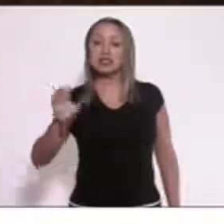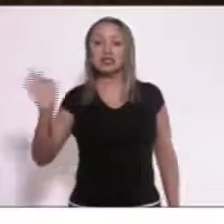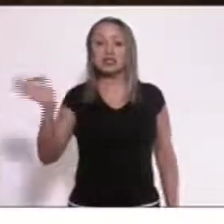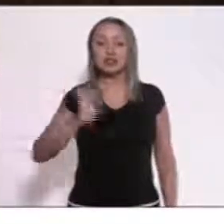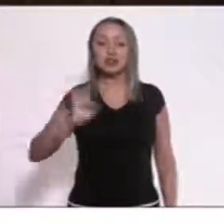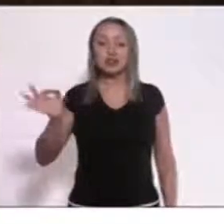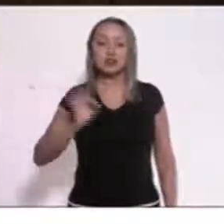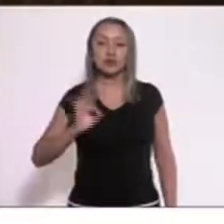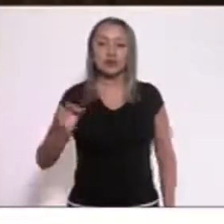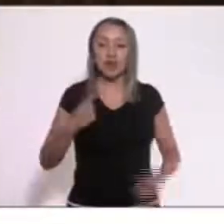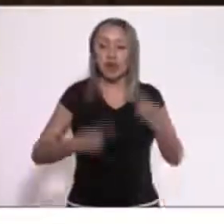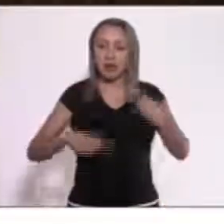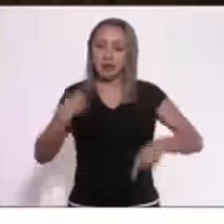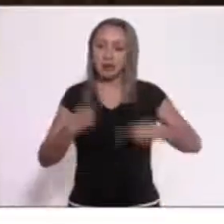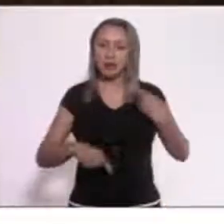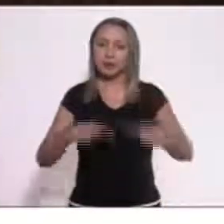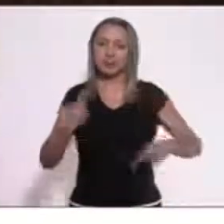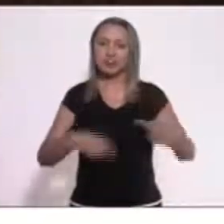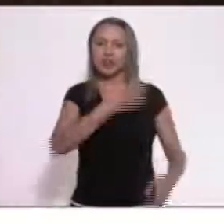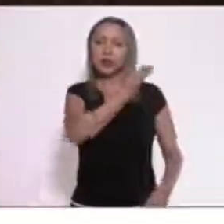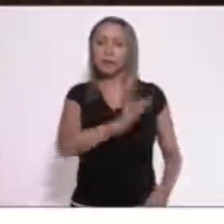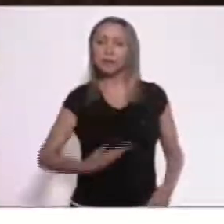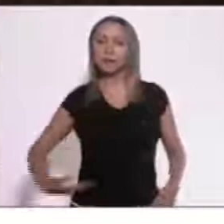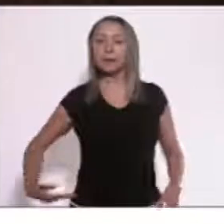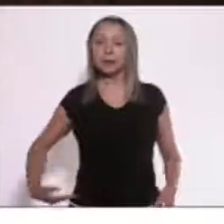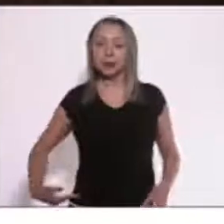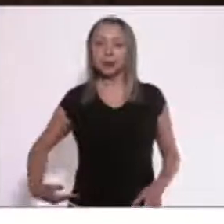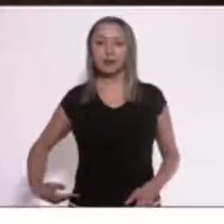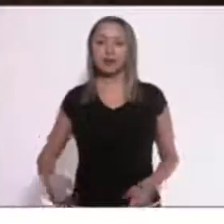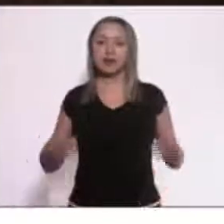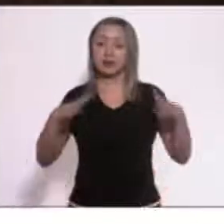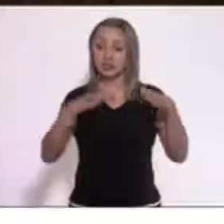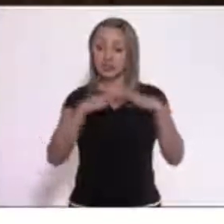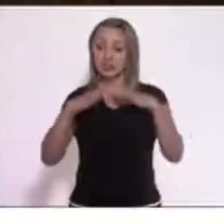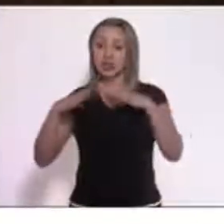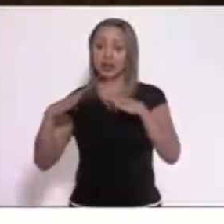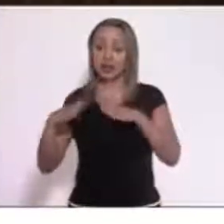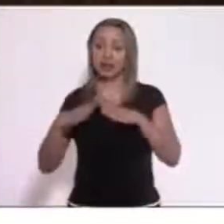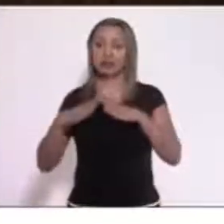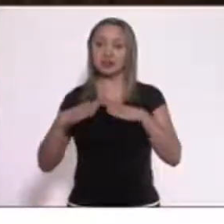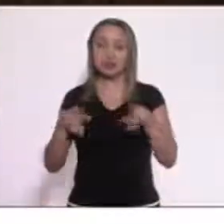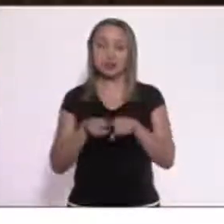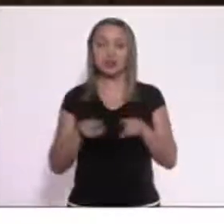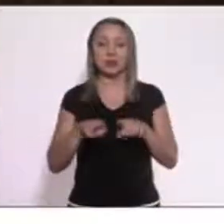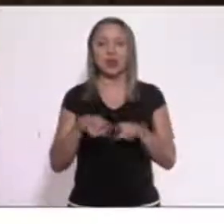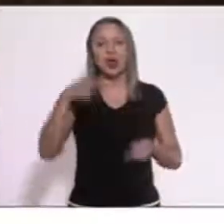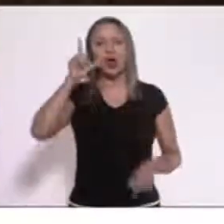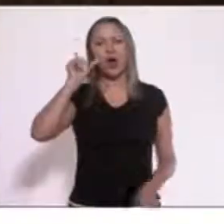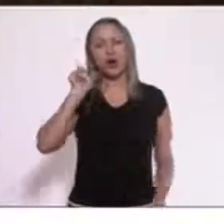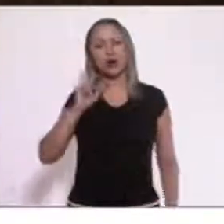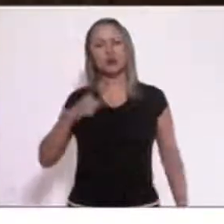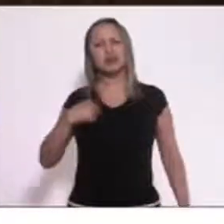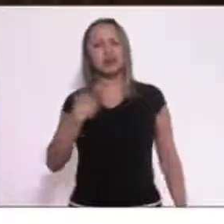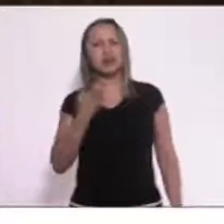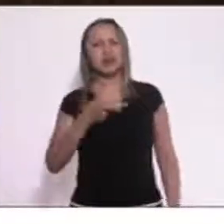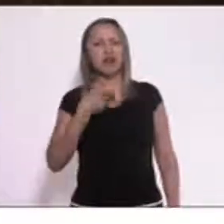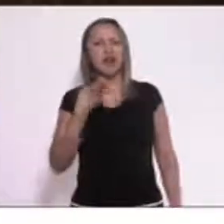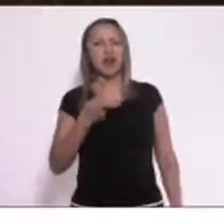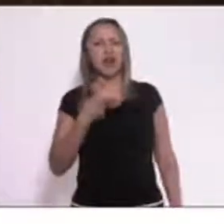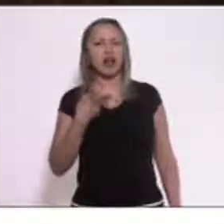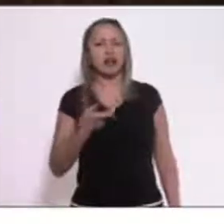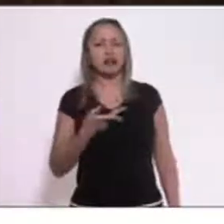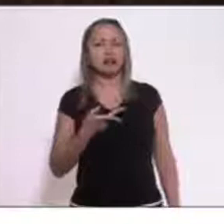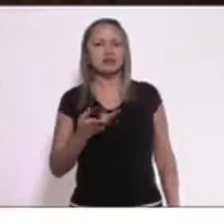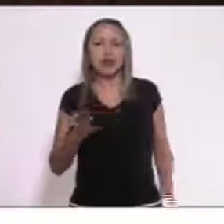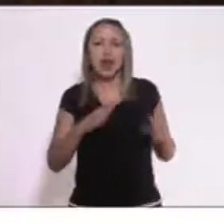58,66% na política pública da habitação. E aí ontem mesmo eu dizia, habitação, aí